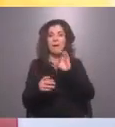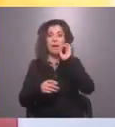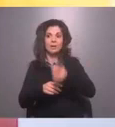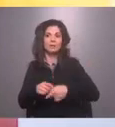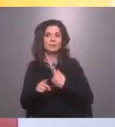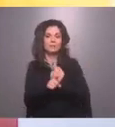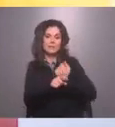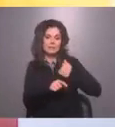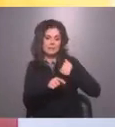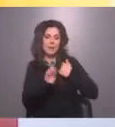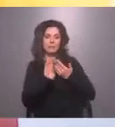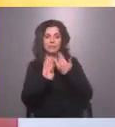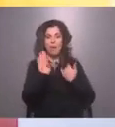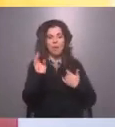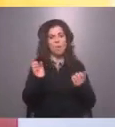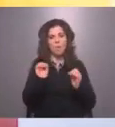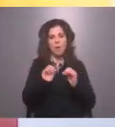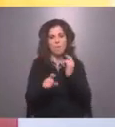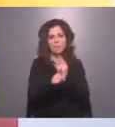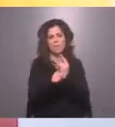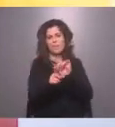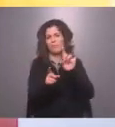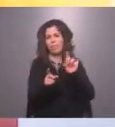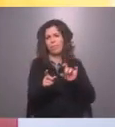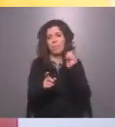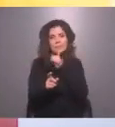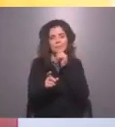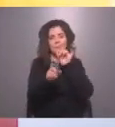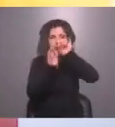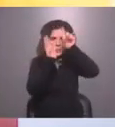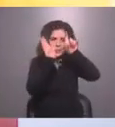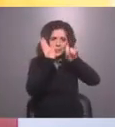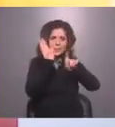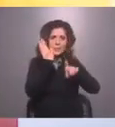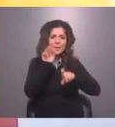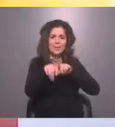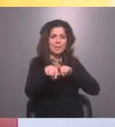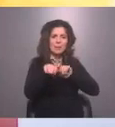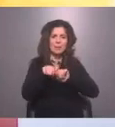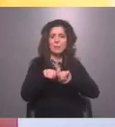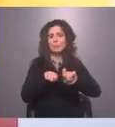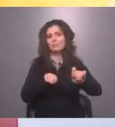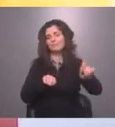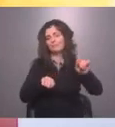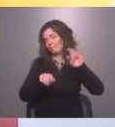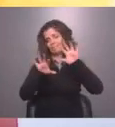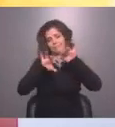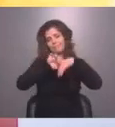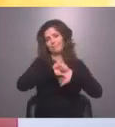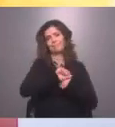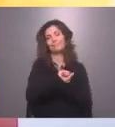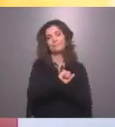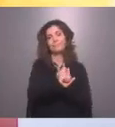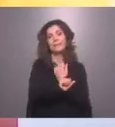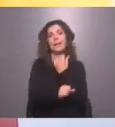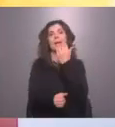seus sábados, esteve num sábado contínuo, durante todo o tempo da sua desolação, até